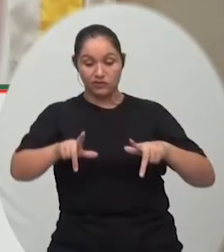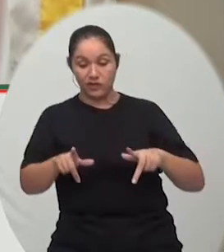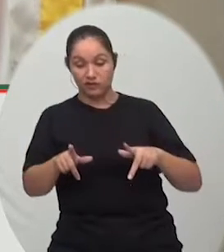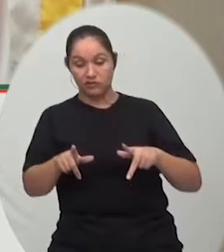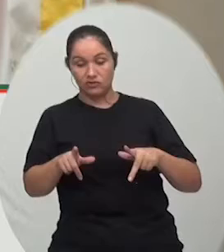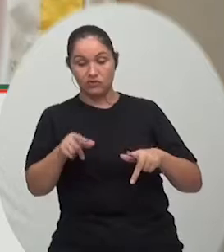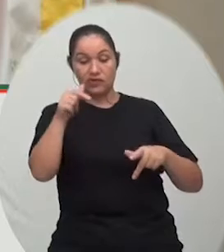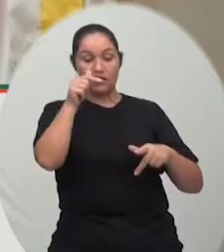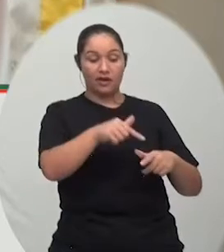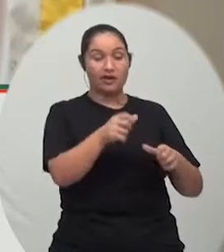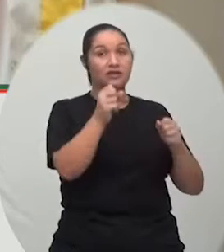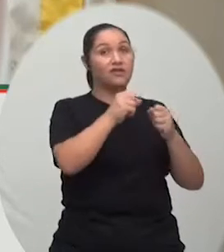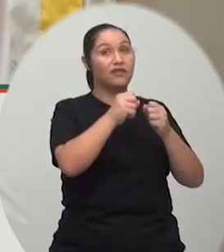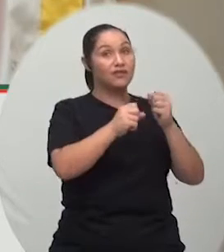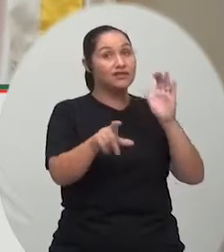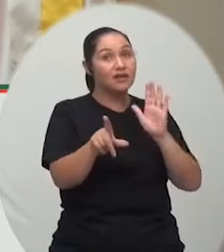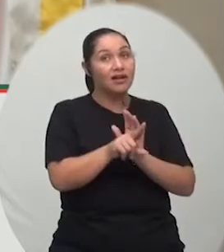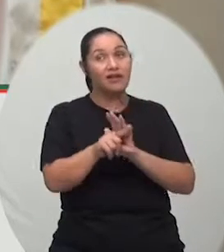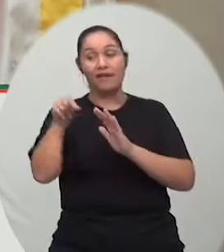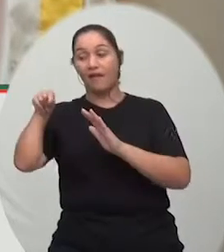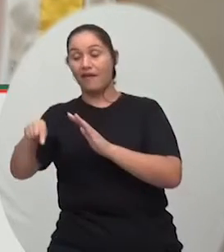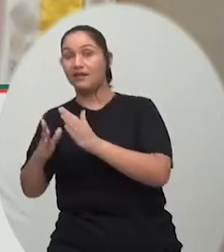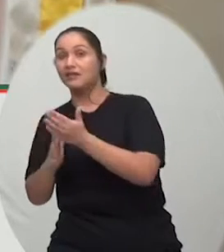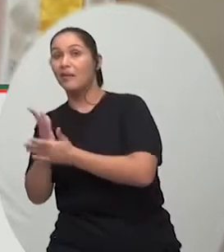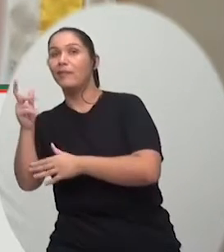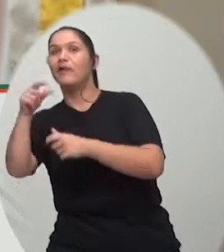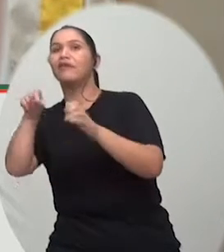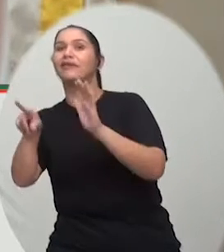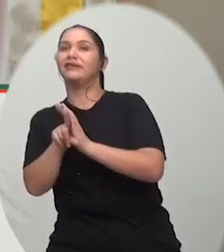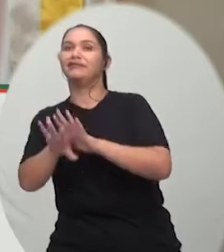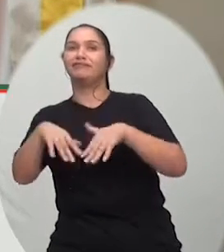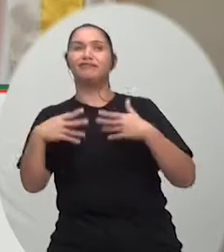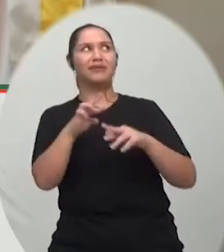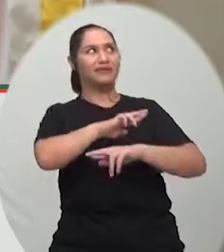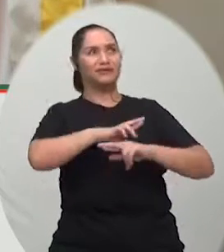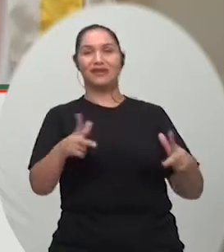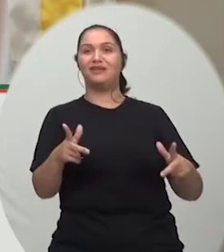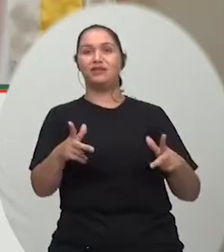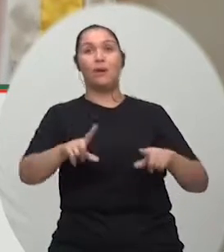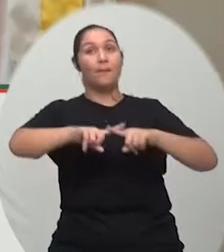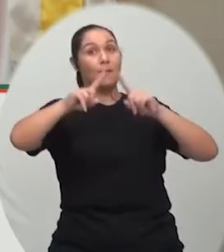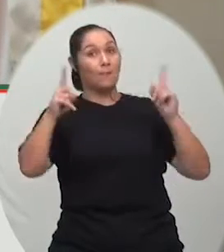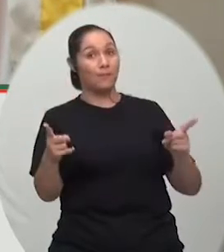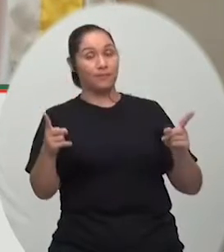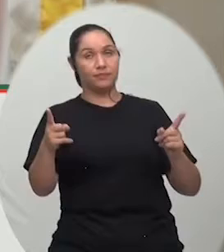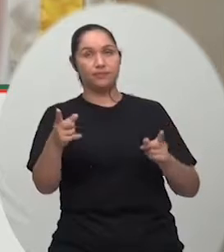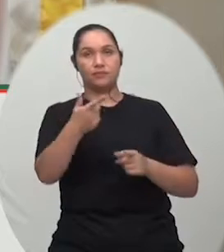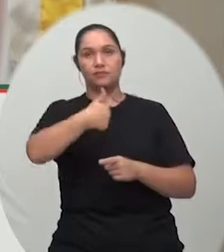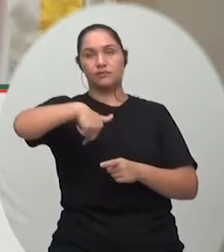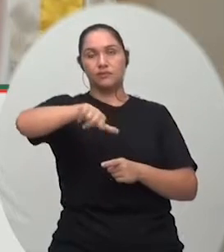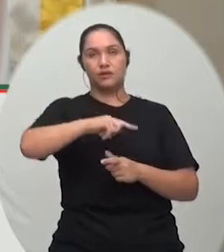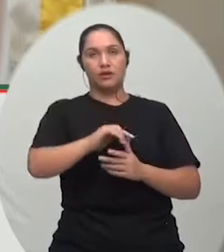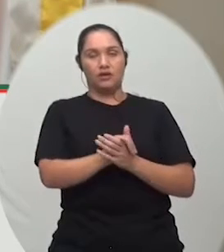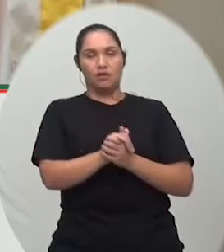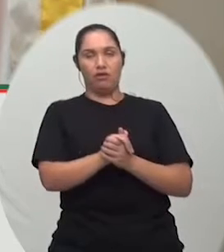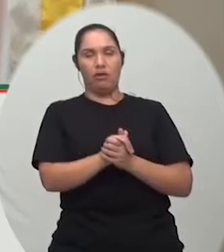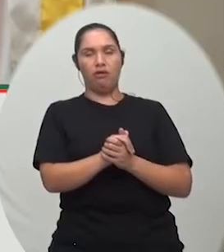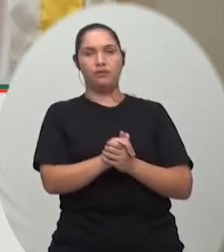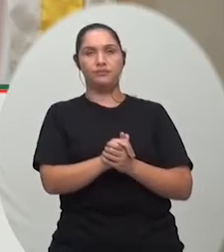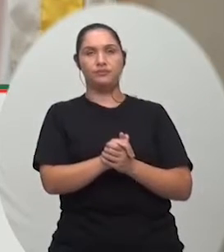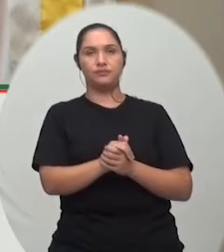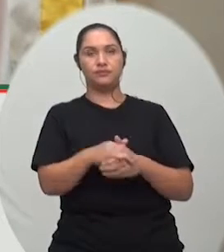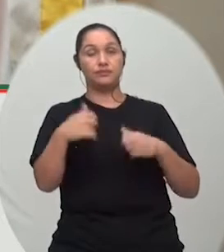disso, está entendendo? Mas assim, ó, não é admissível que um distrito como o Rio